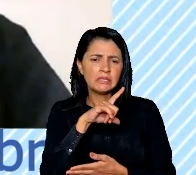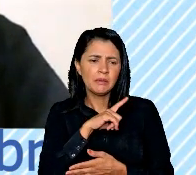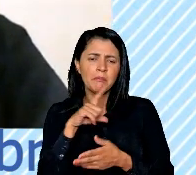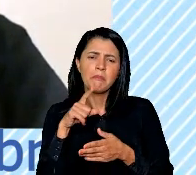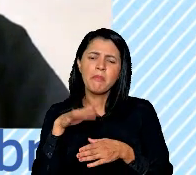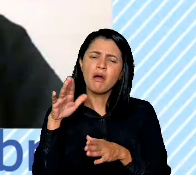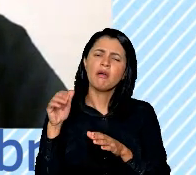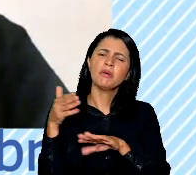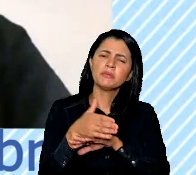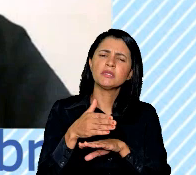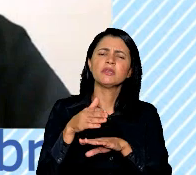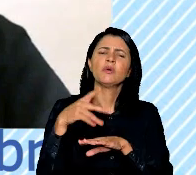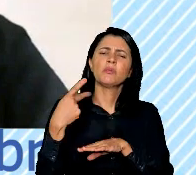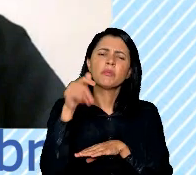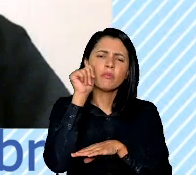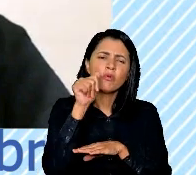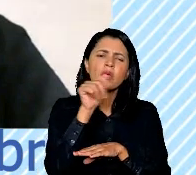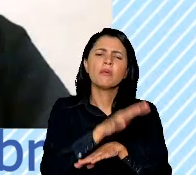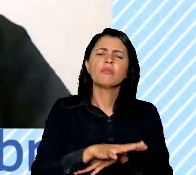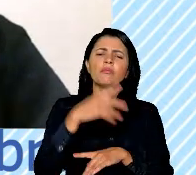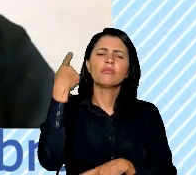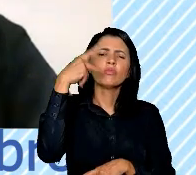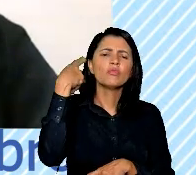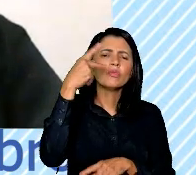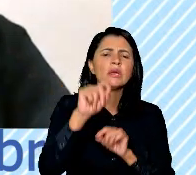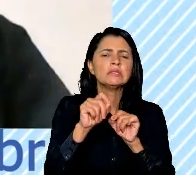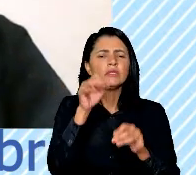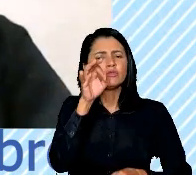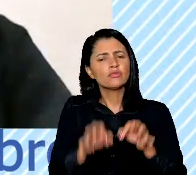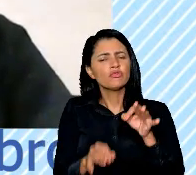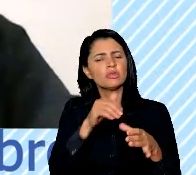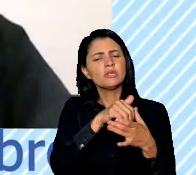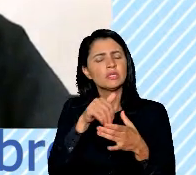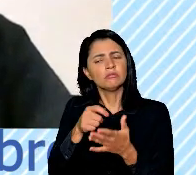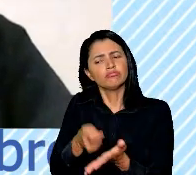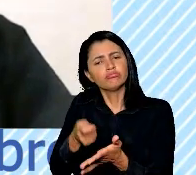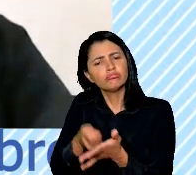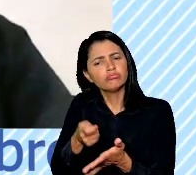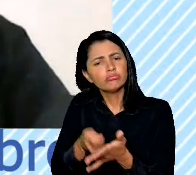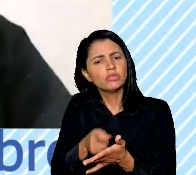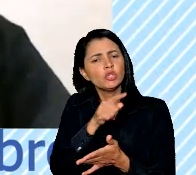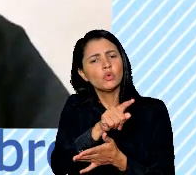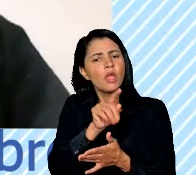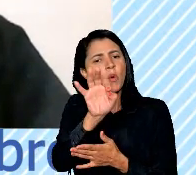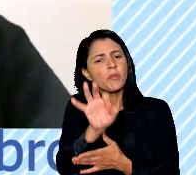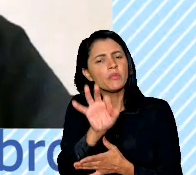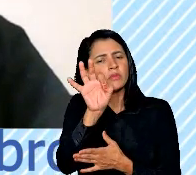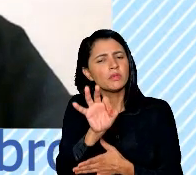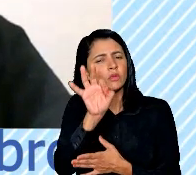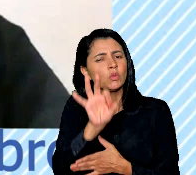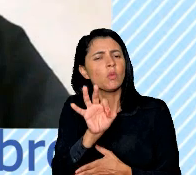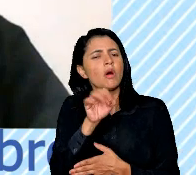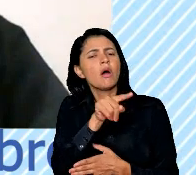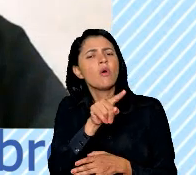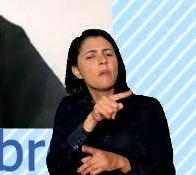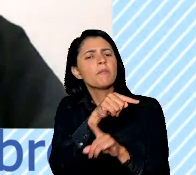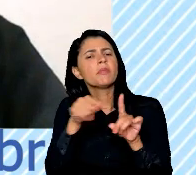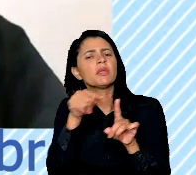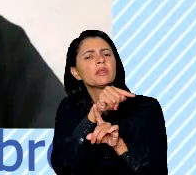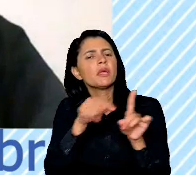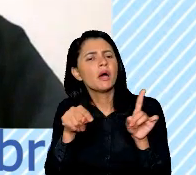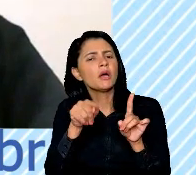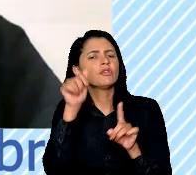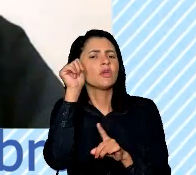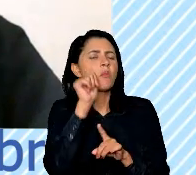participação feminina na política brasileira, se a Justiça Eleitoral exigisse que o percentual seria metade das